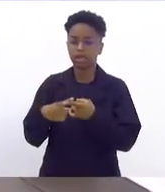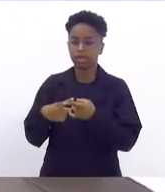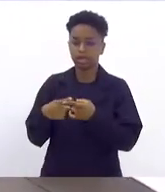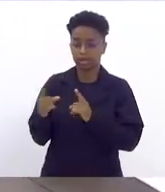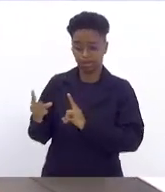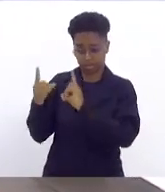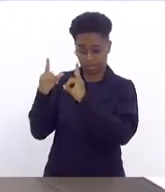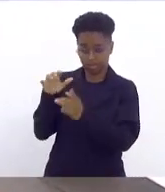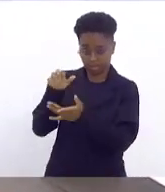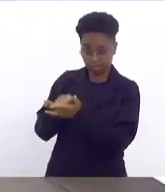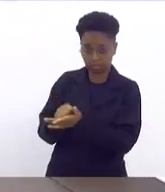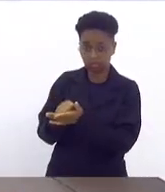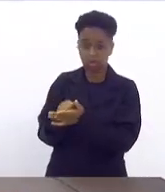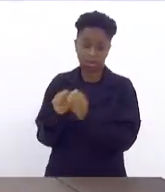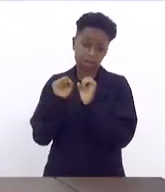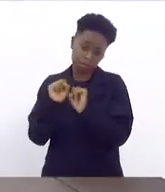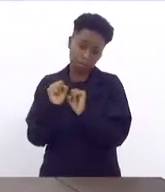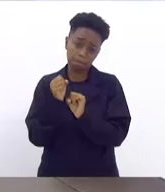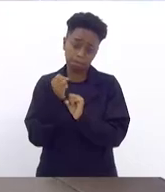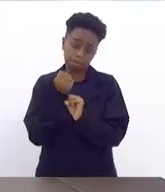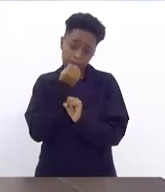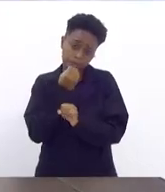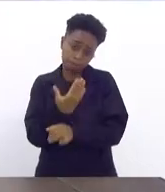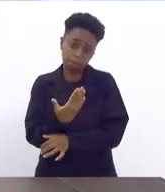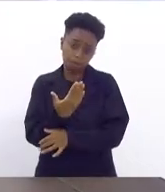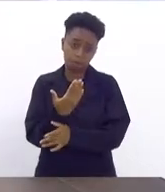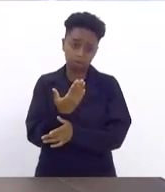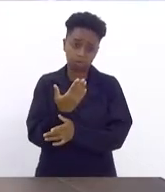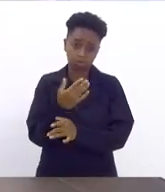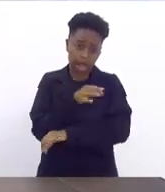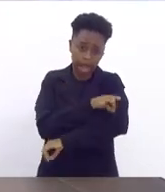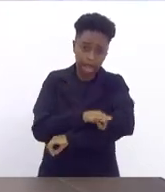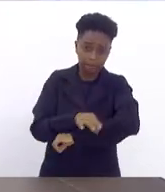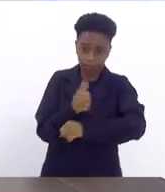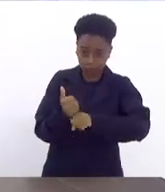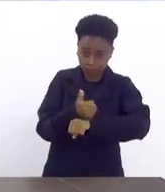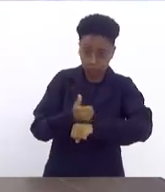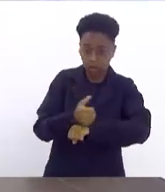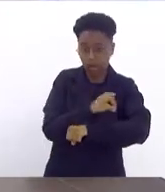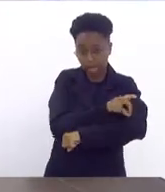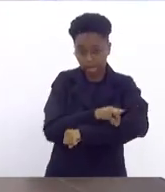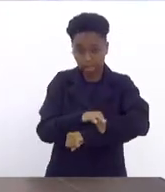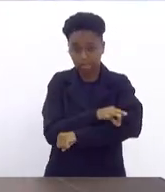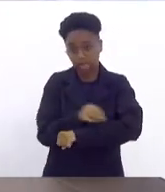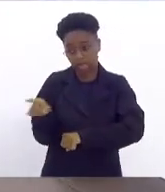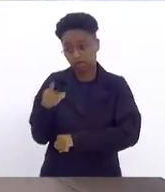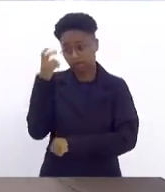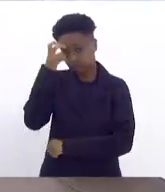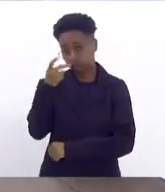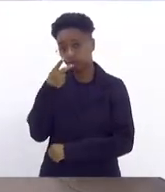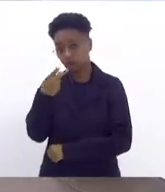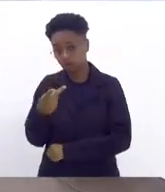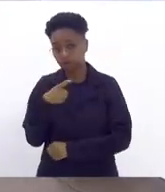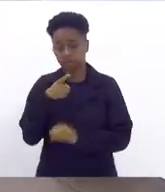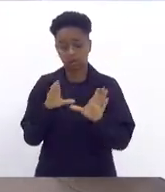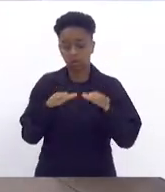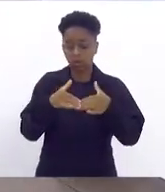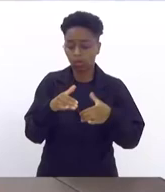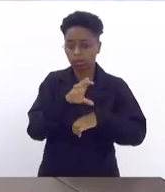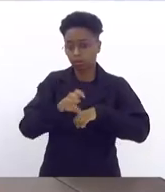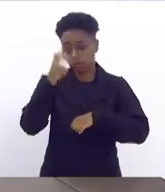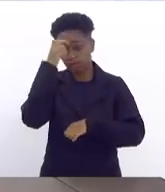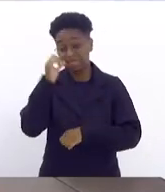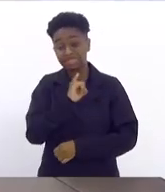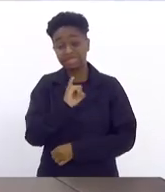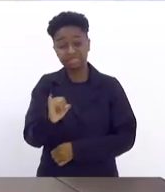algum arquiteto, ou do INEPAC, ou da comissão, como disse a deputada Verônica, que preside uma comissão de mérito,